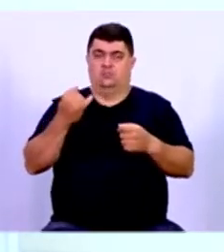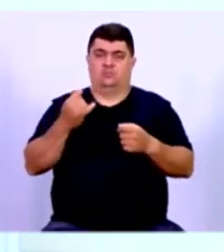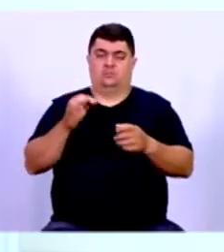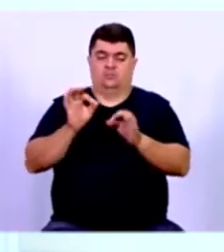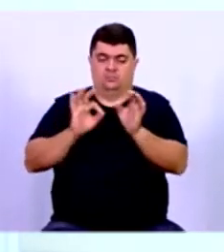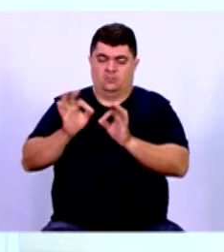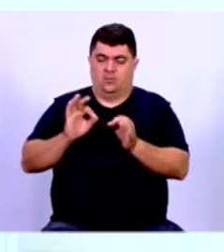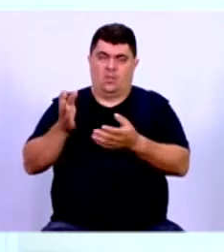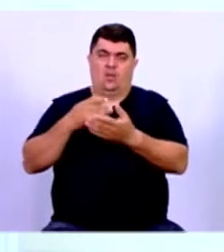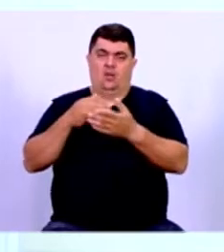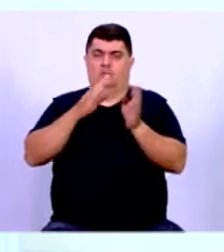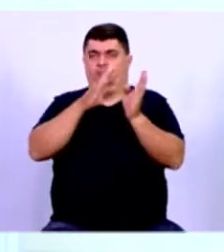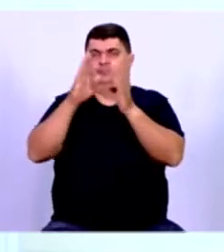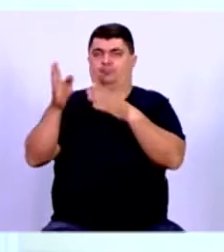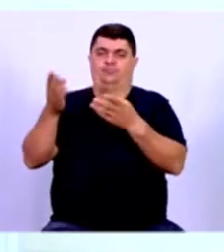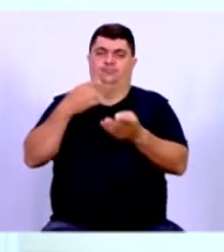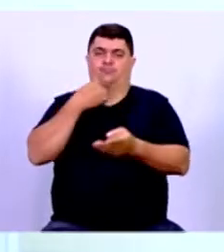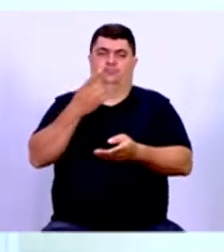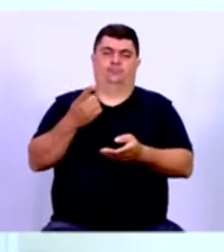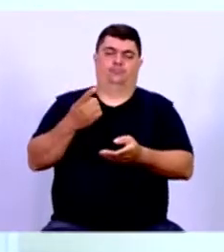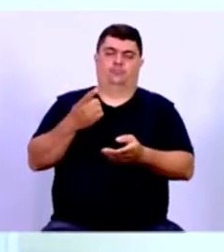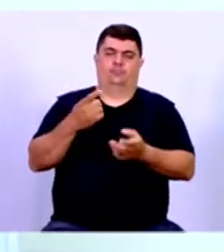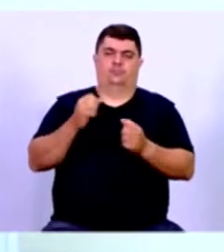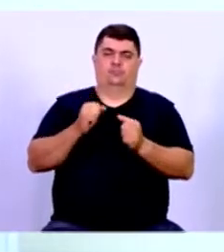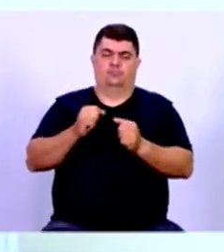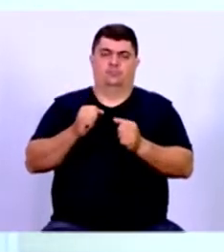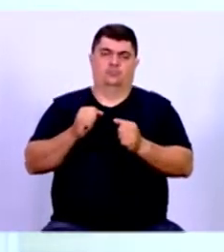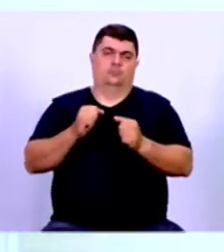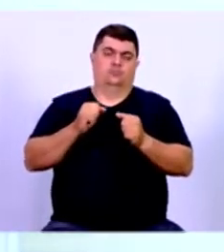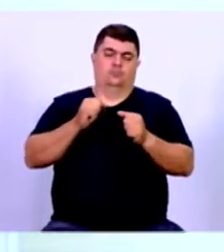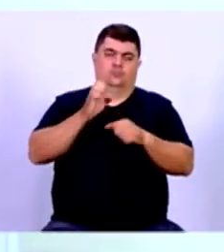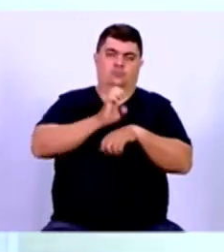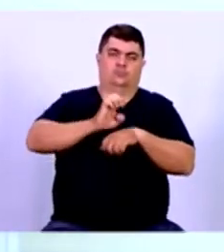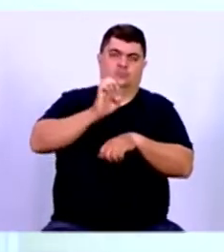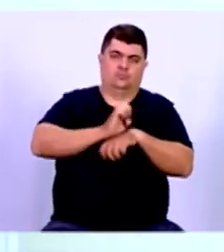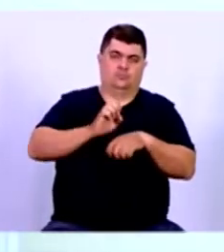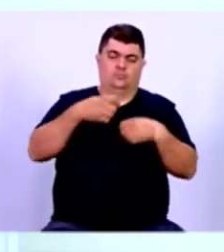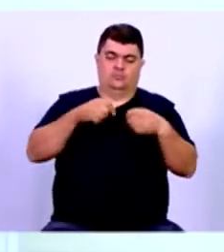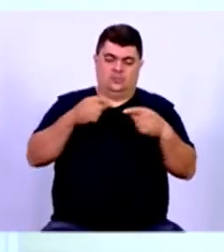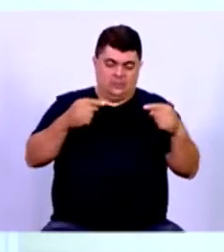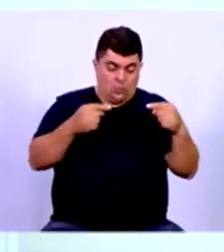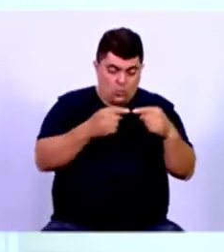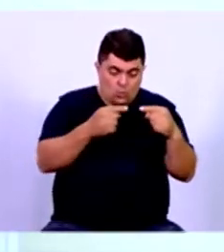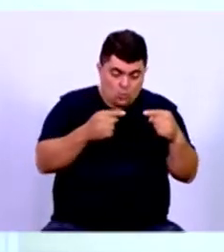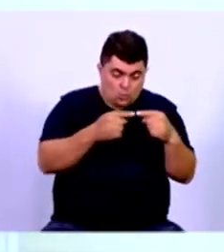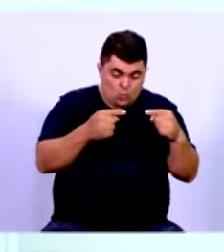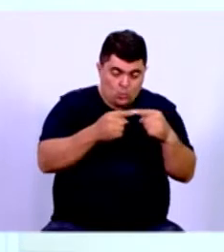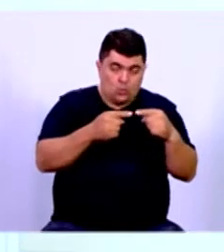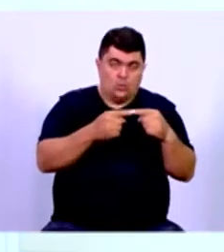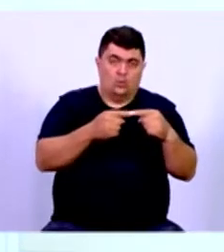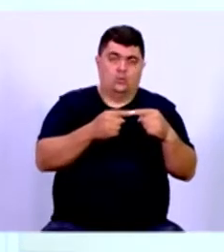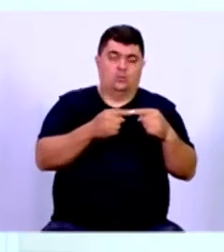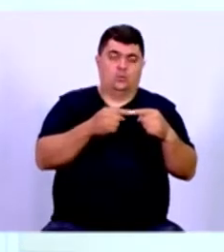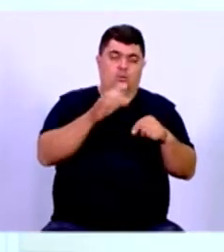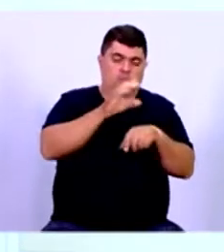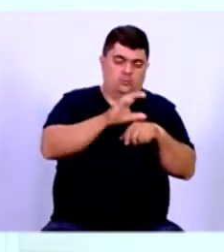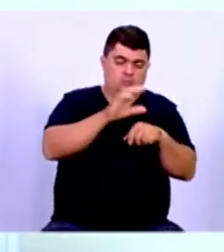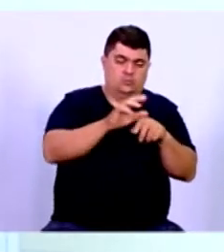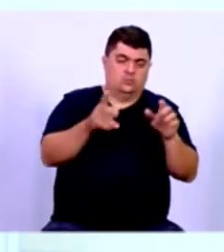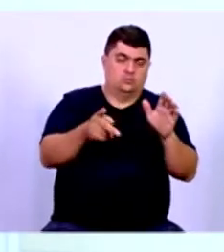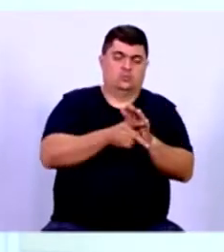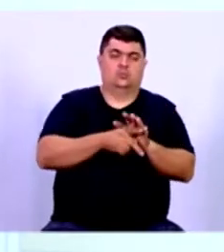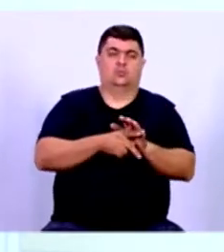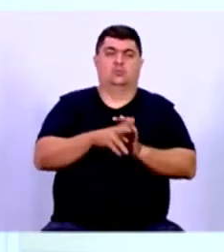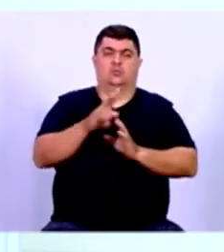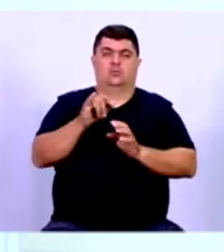organização dos livros da biblioteca. Você pode realizar o estágio, ele tem que estar de acordo com a perspectiva de formação da sua área. Então, se